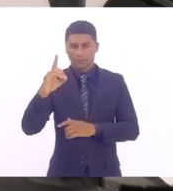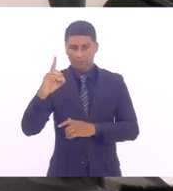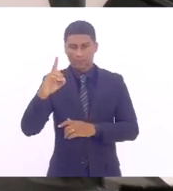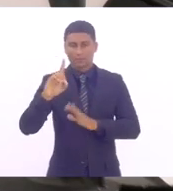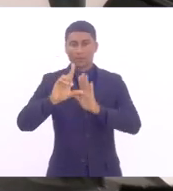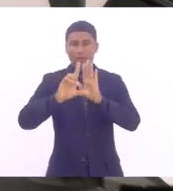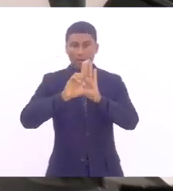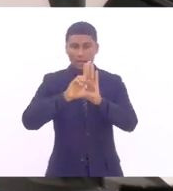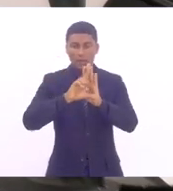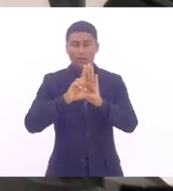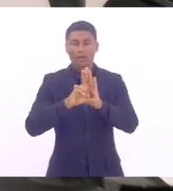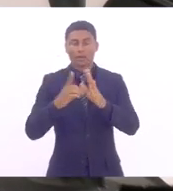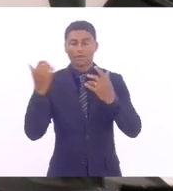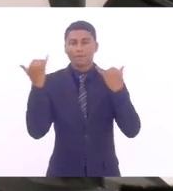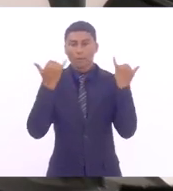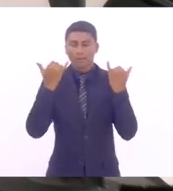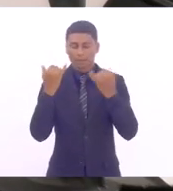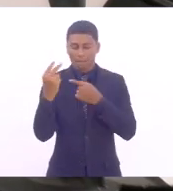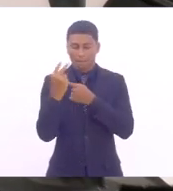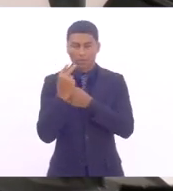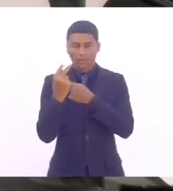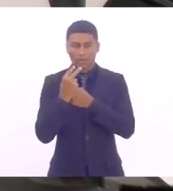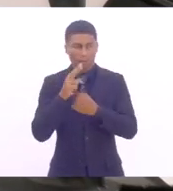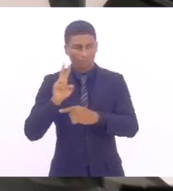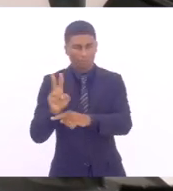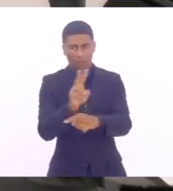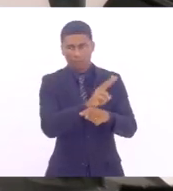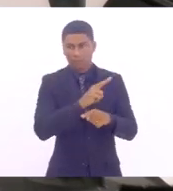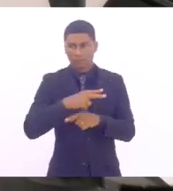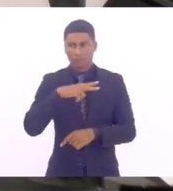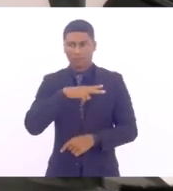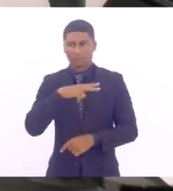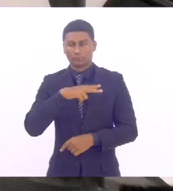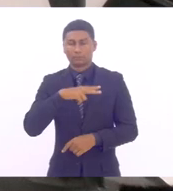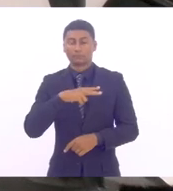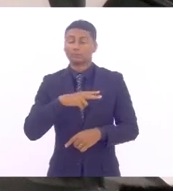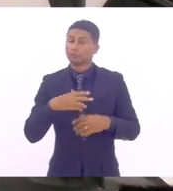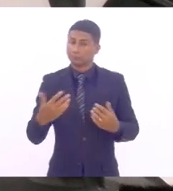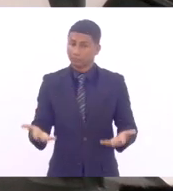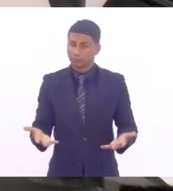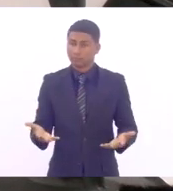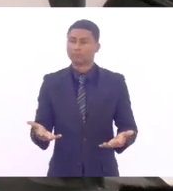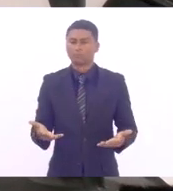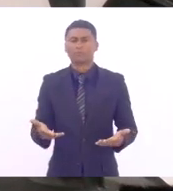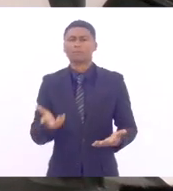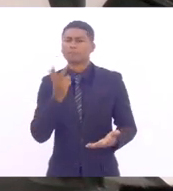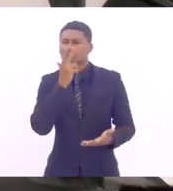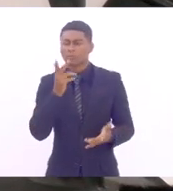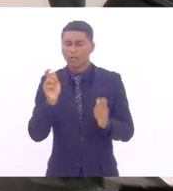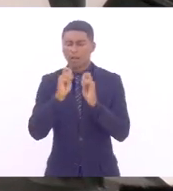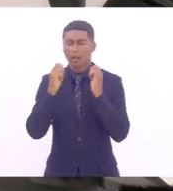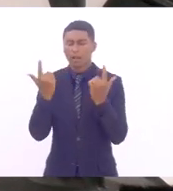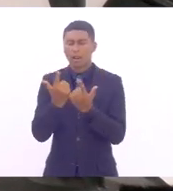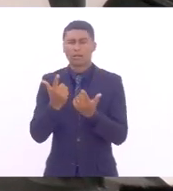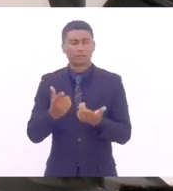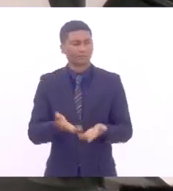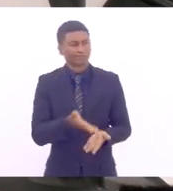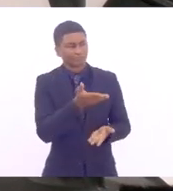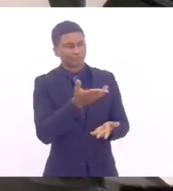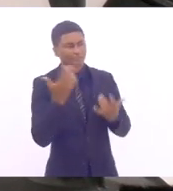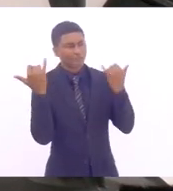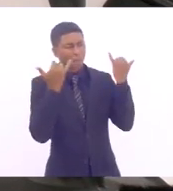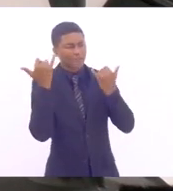que é de competência privativa também da União, legislar sobre proteção de